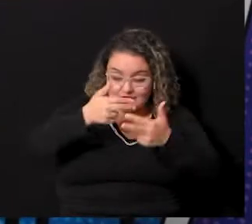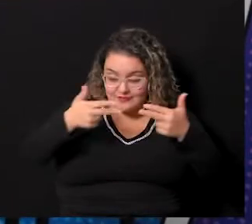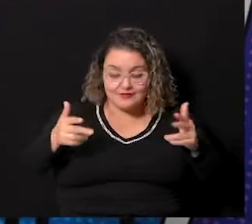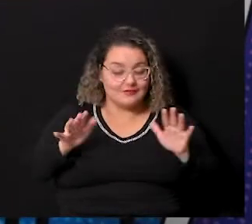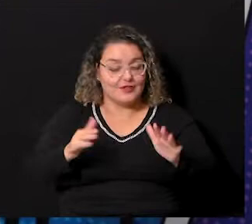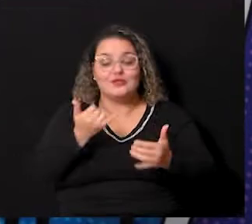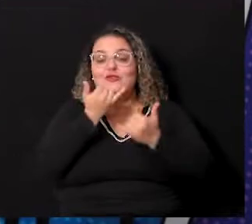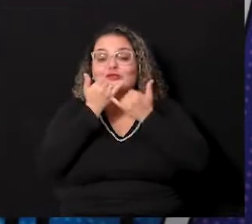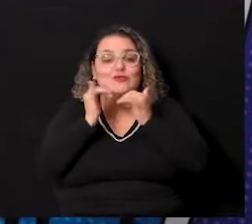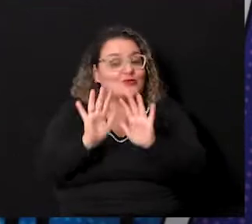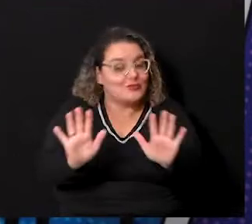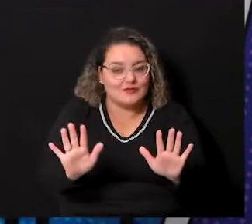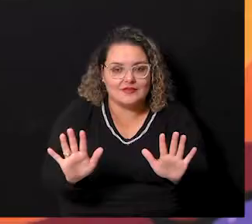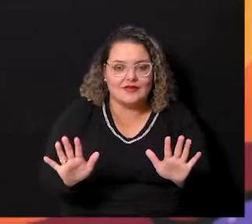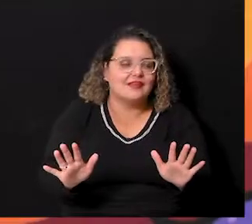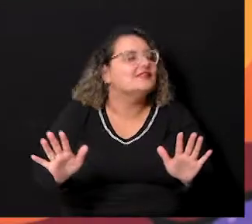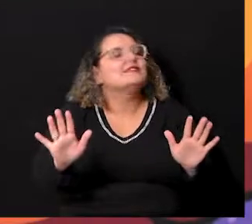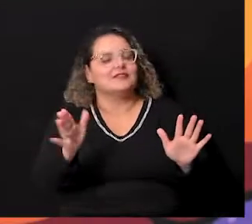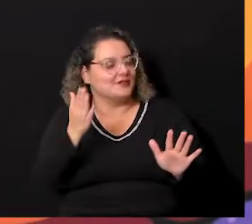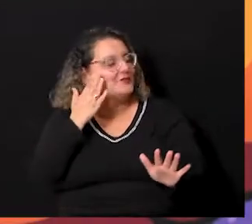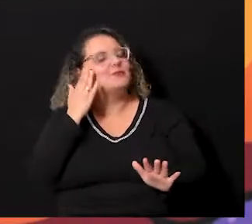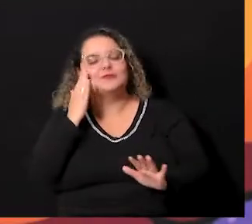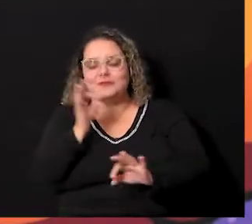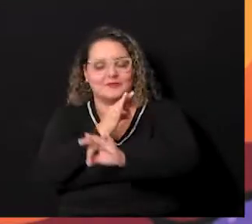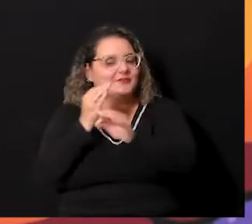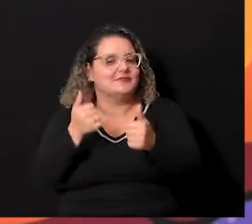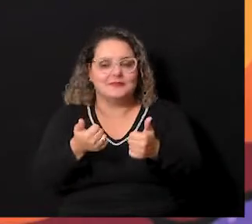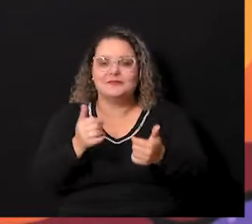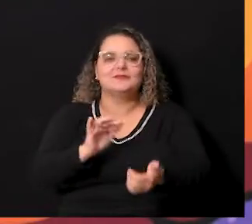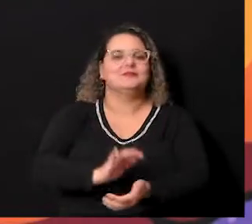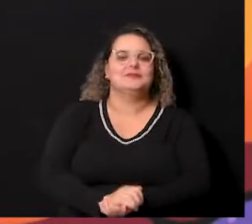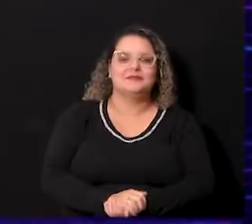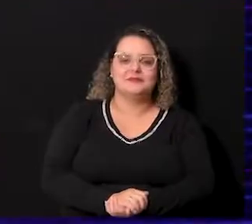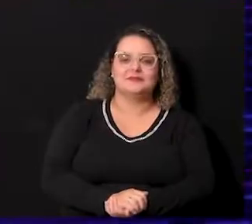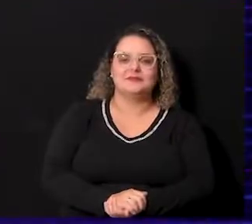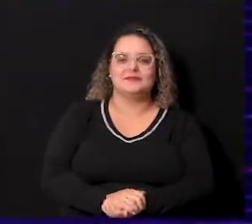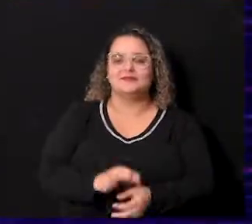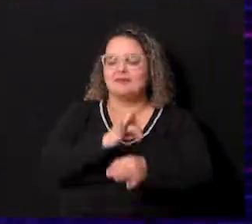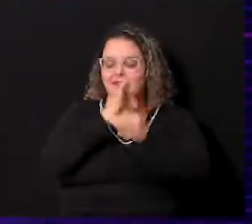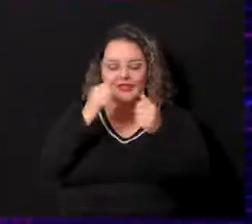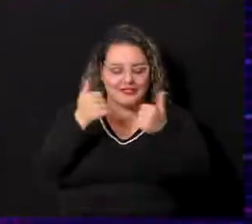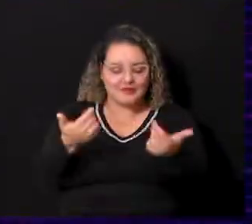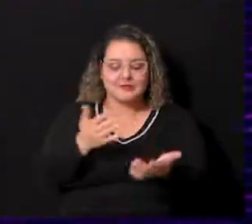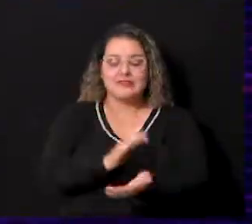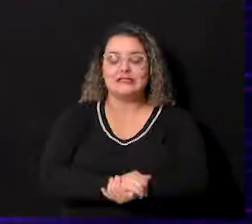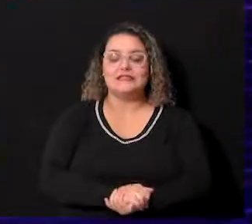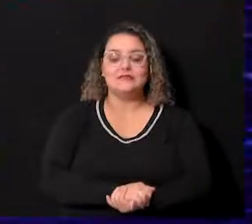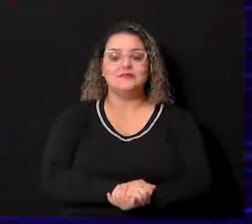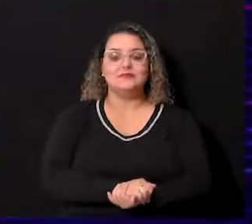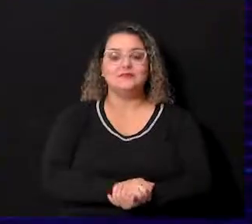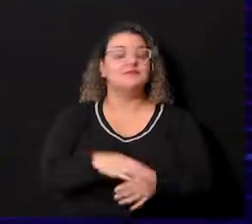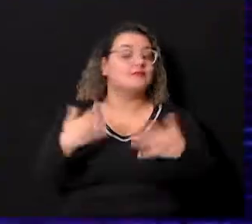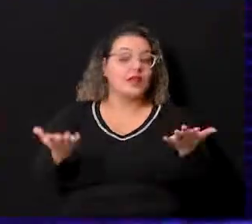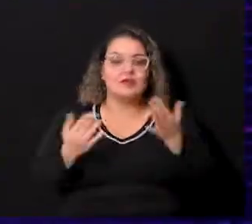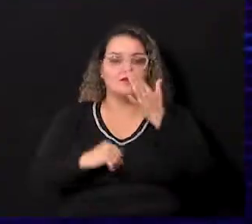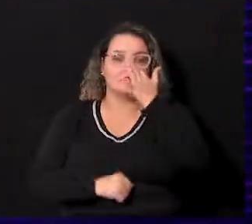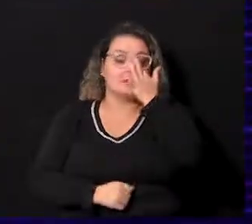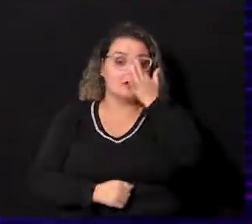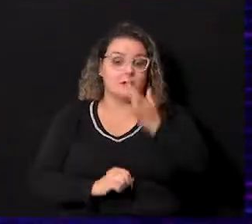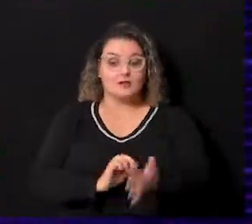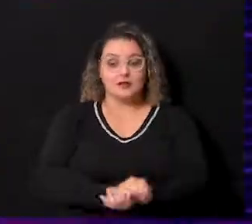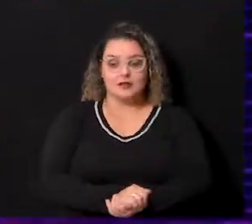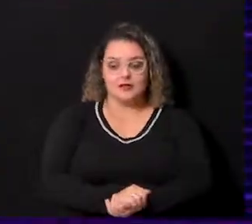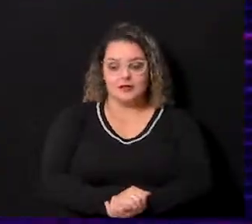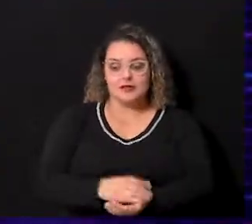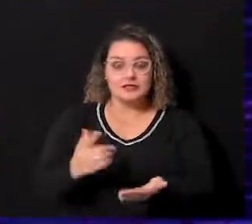as coisas, desculpa. Não, mas dá para entender certinho. Ótimo, ótimo. E esse